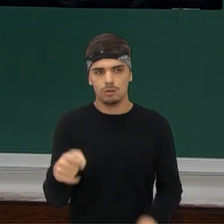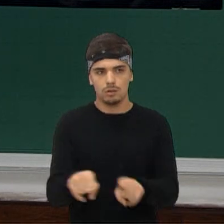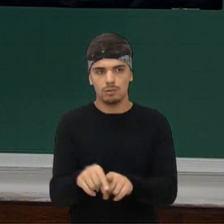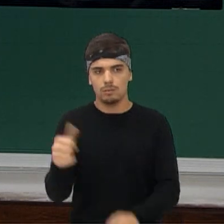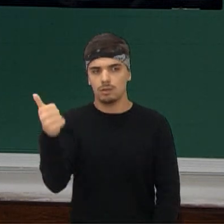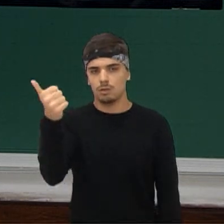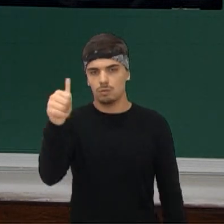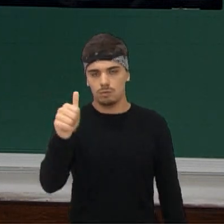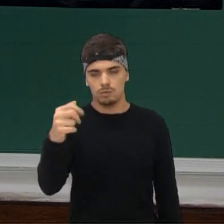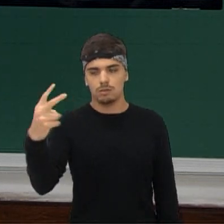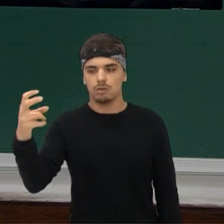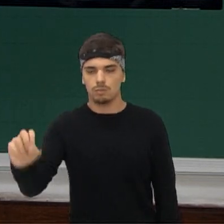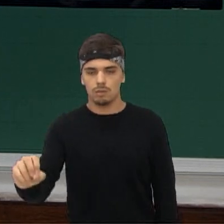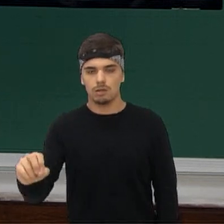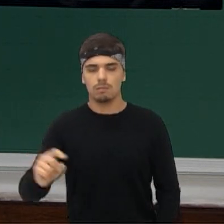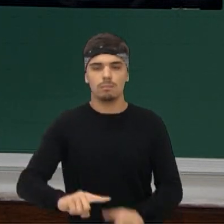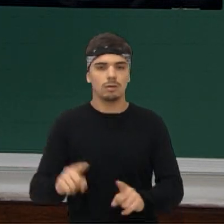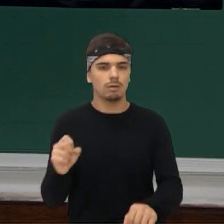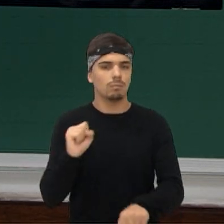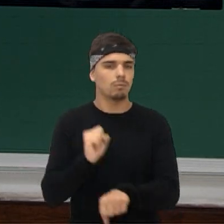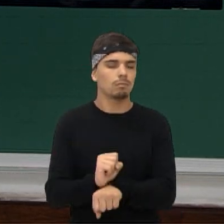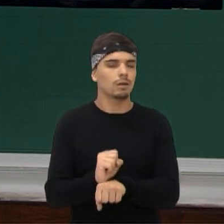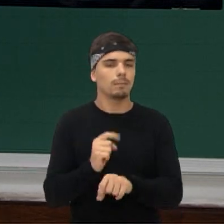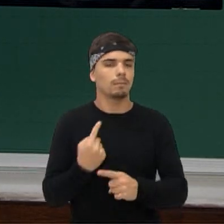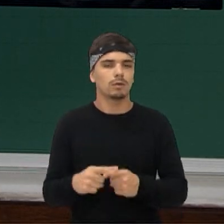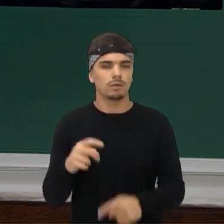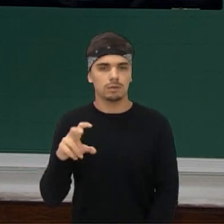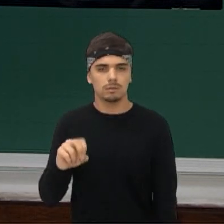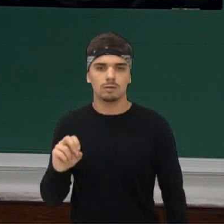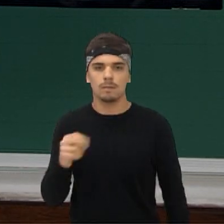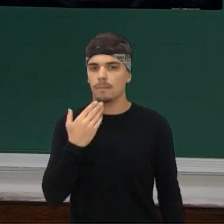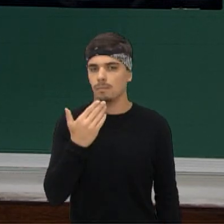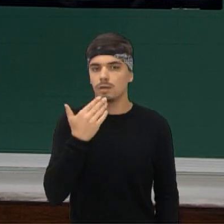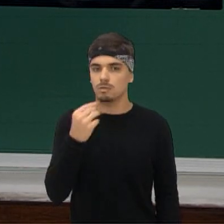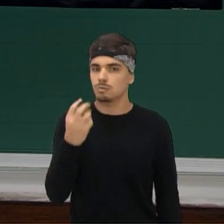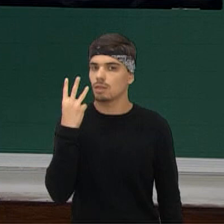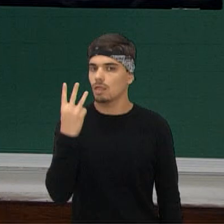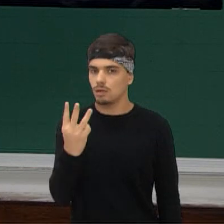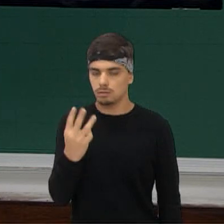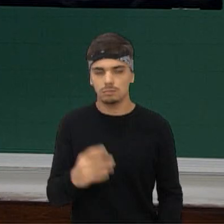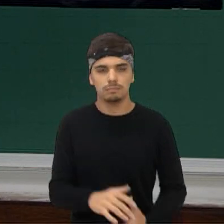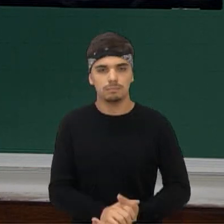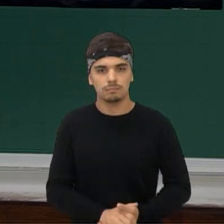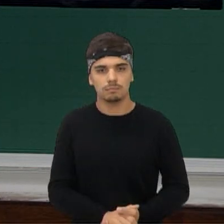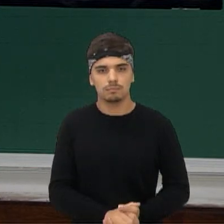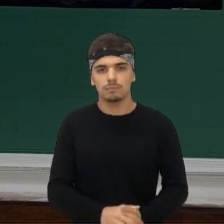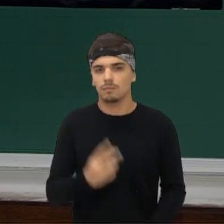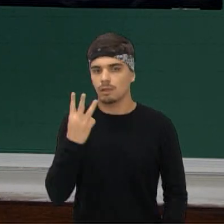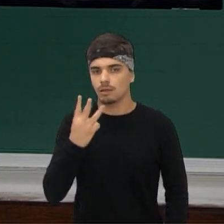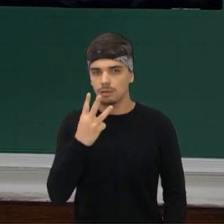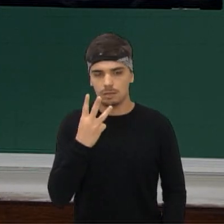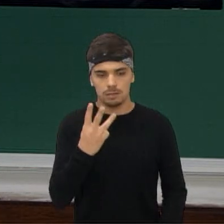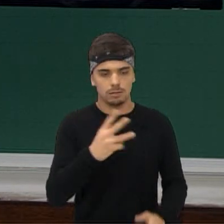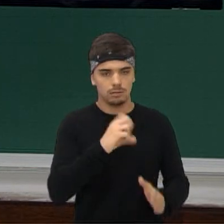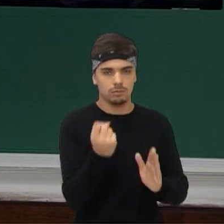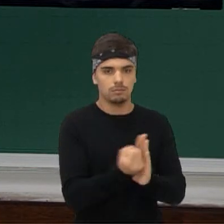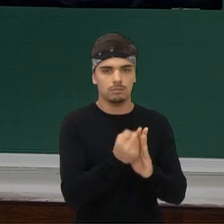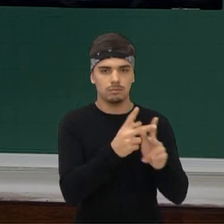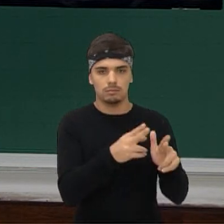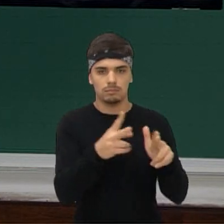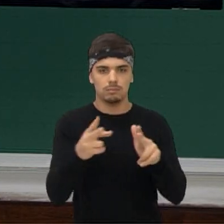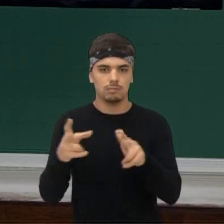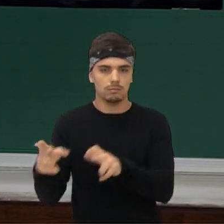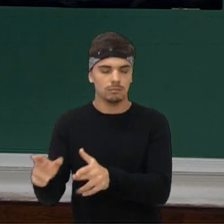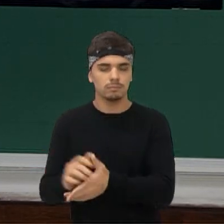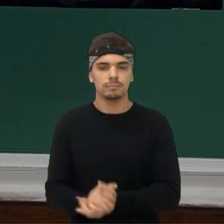50 cartas. Por que eu parei no 50? Porque ele me pediu 3, né? De 3 naipes iguais.